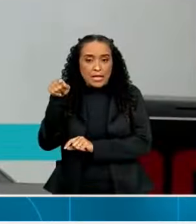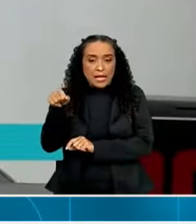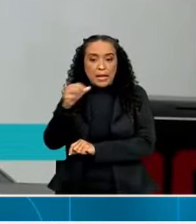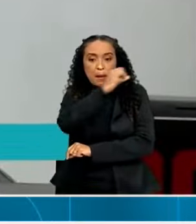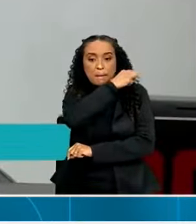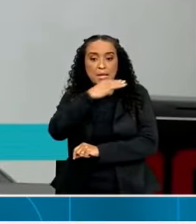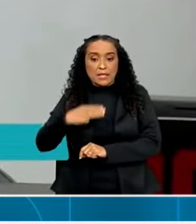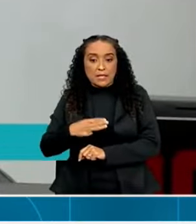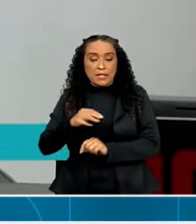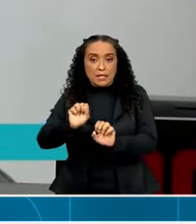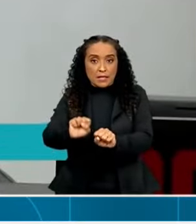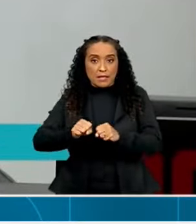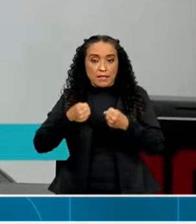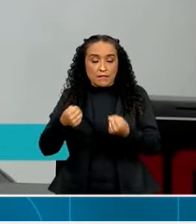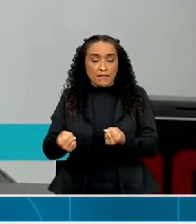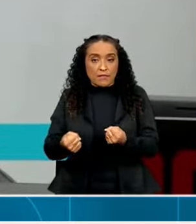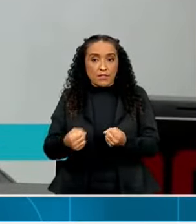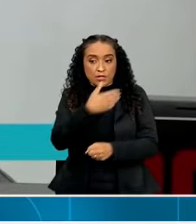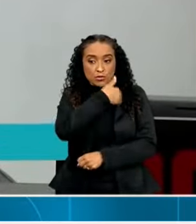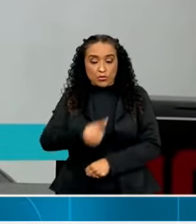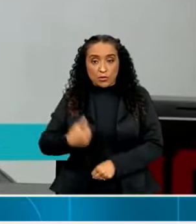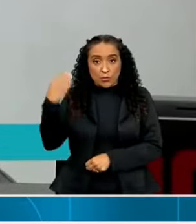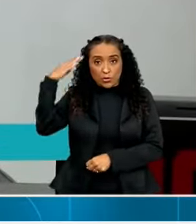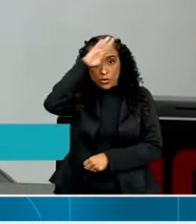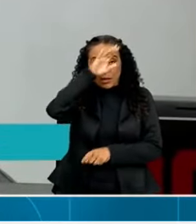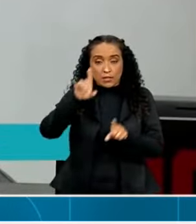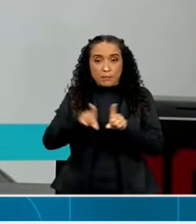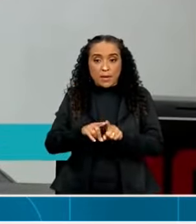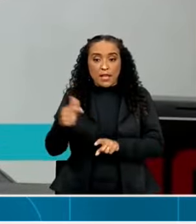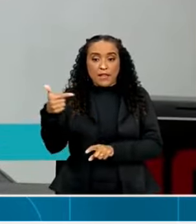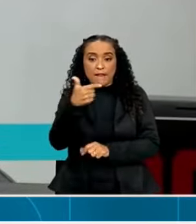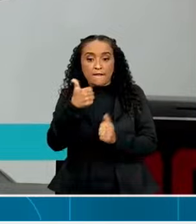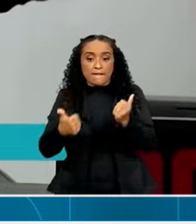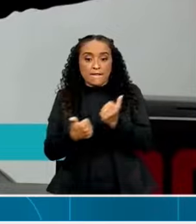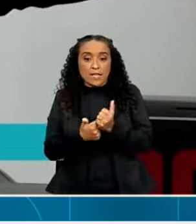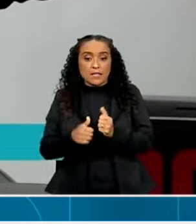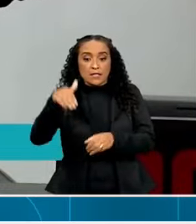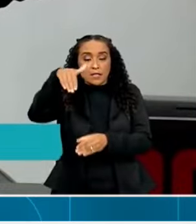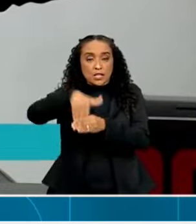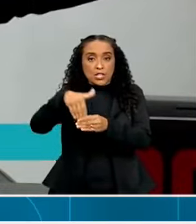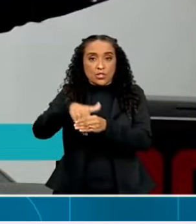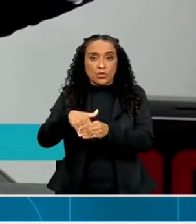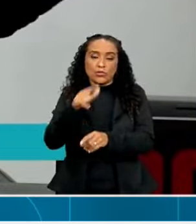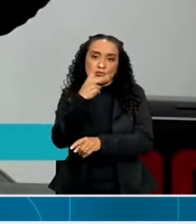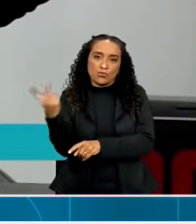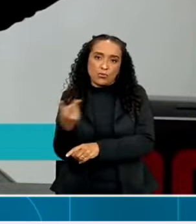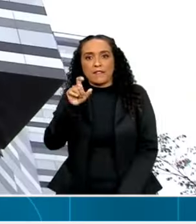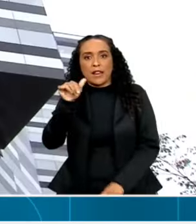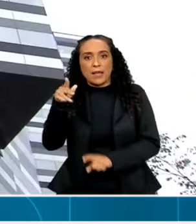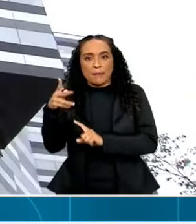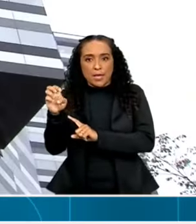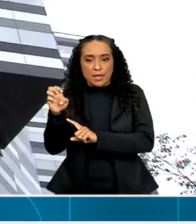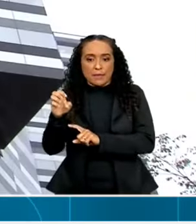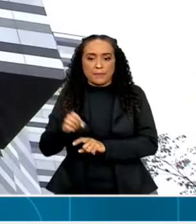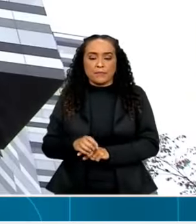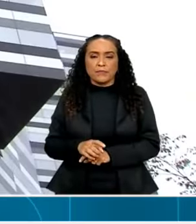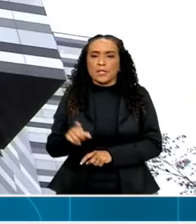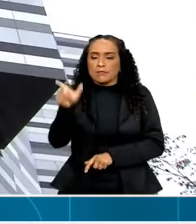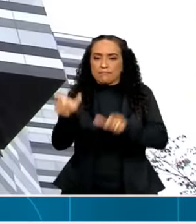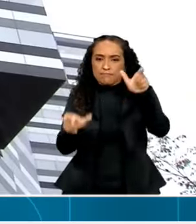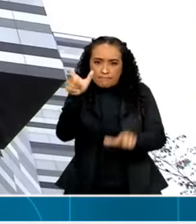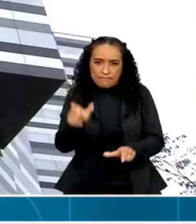ataques dos integrantes do governo a todo o nosso sistema eleitoral, convocou embaixadores para uma reunião em